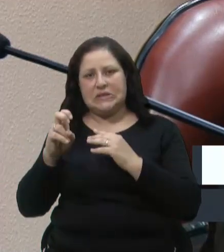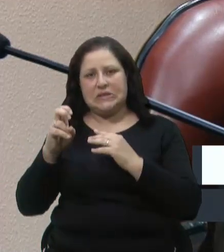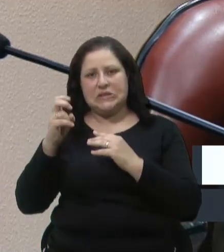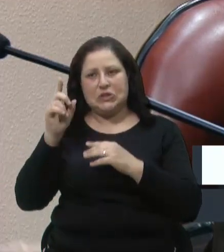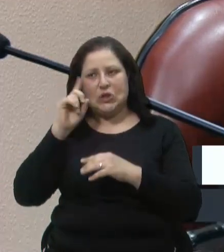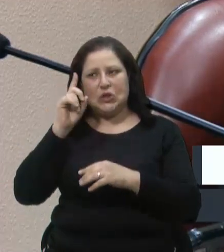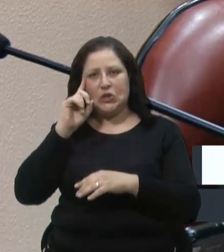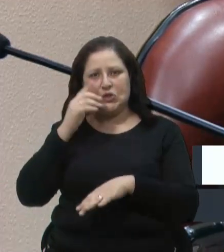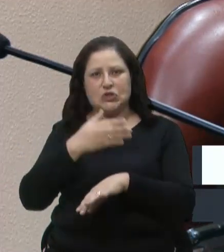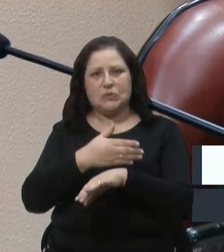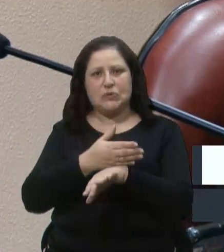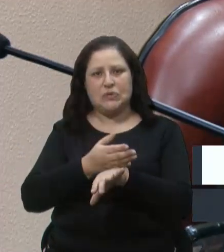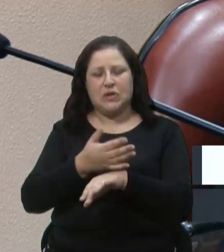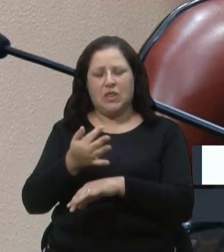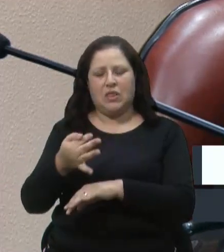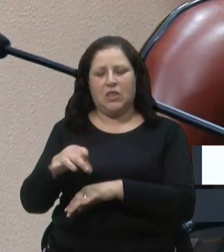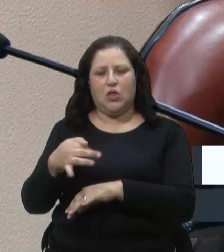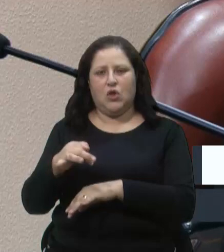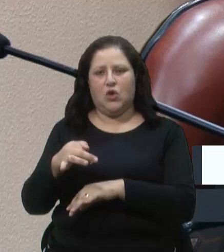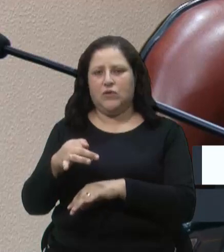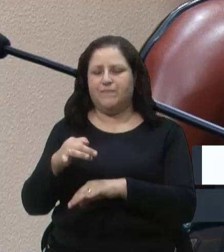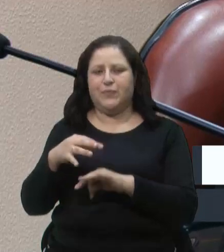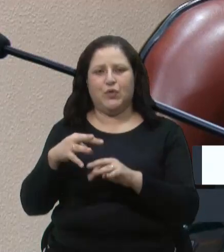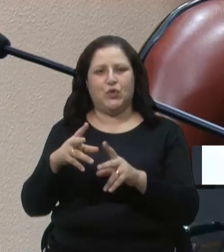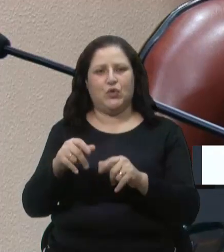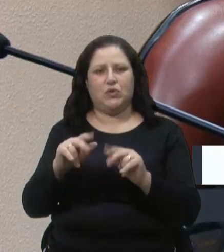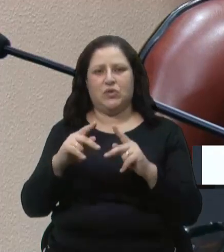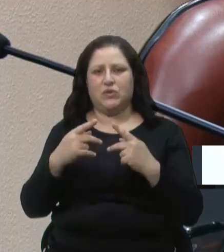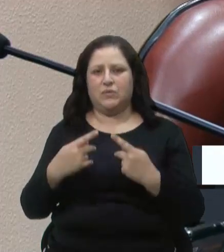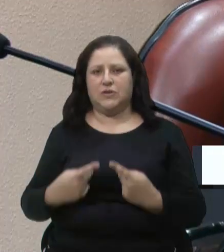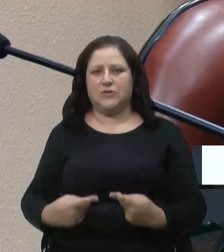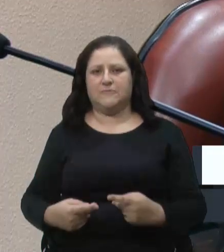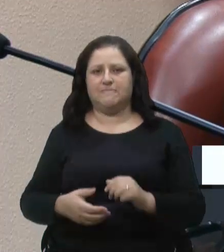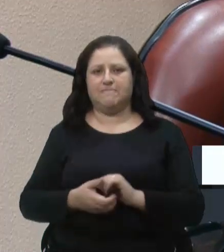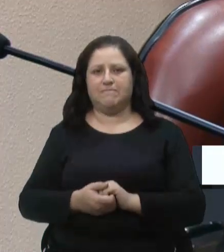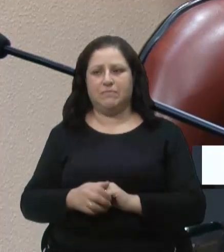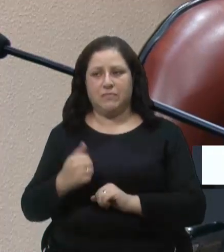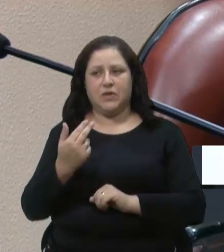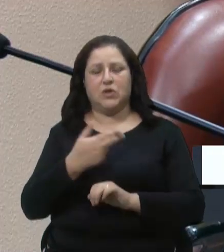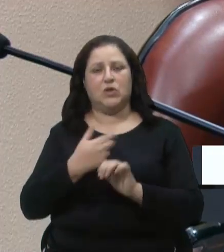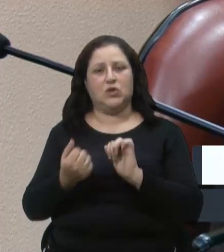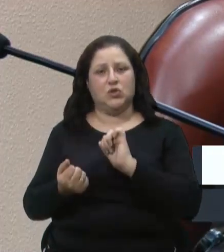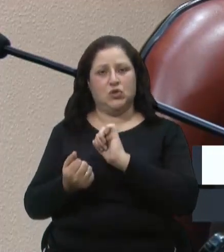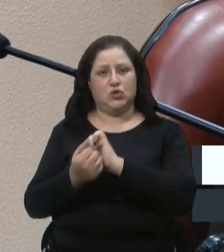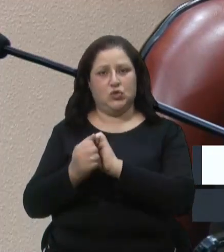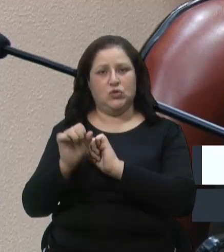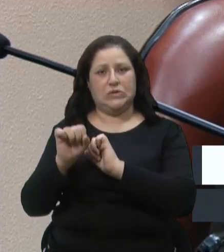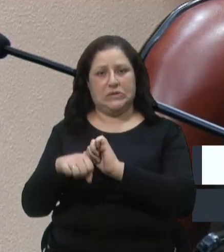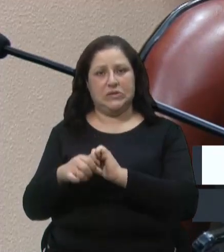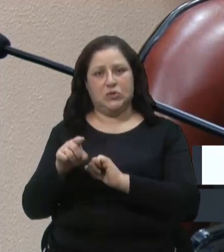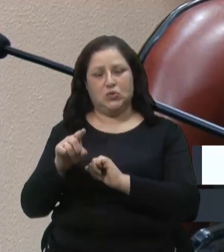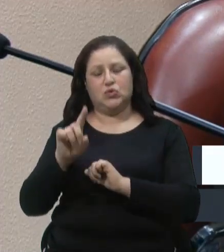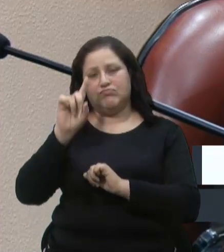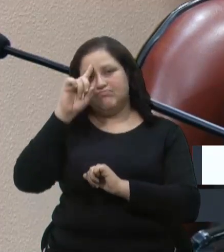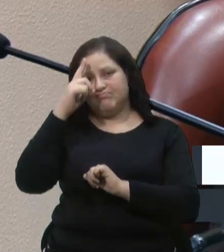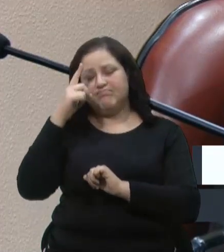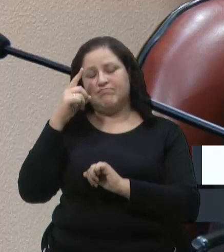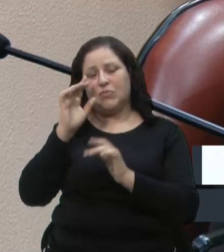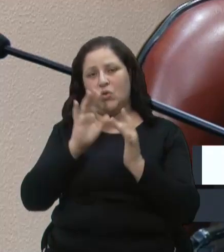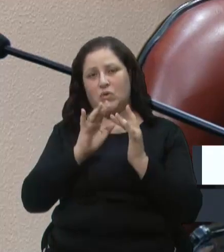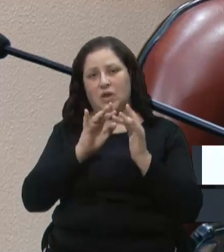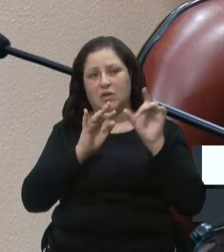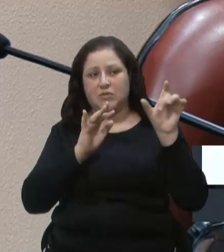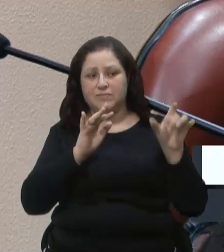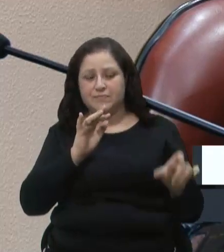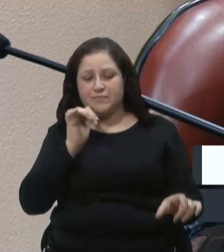extremamente doloroso para qualquer ser humano. Então, vamos juntos, sim. O senhor tomou a iniciativa de falar com a